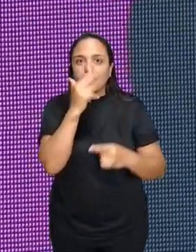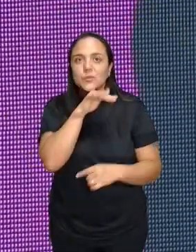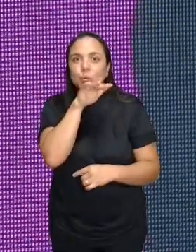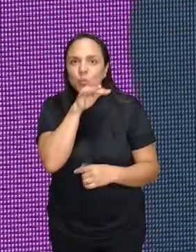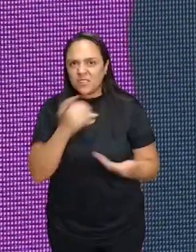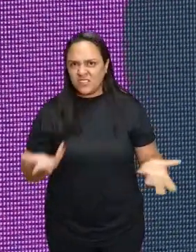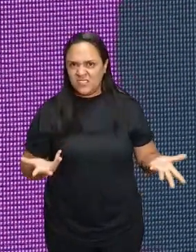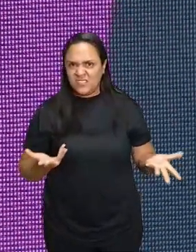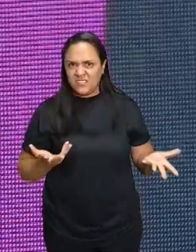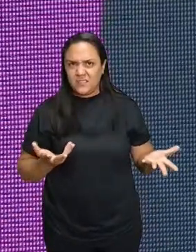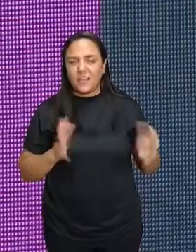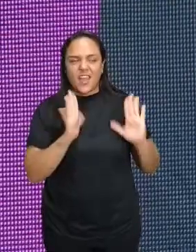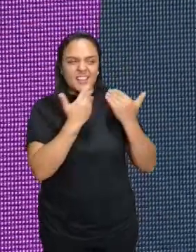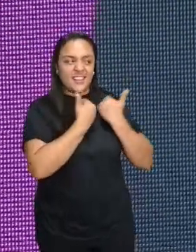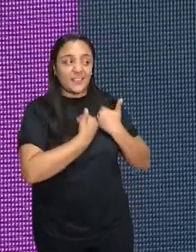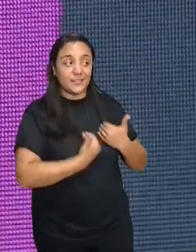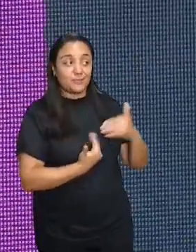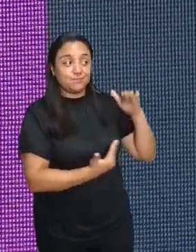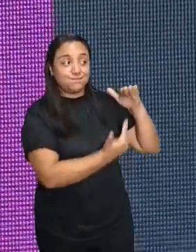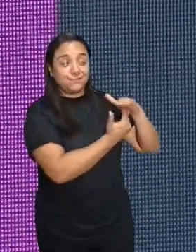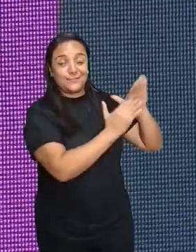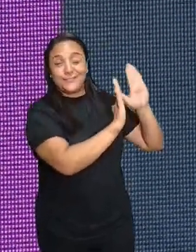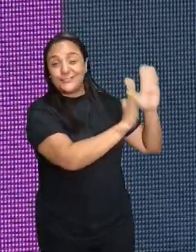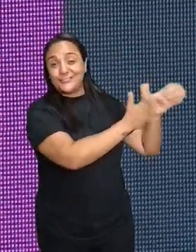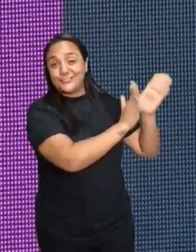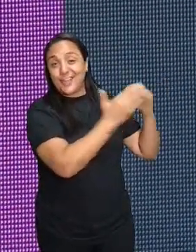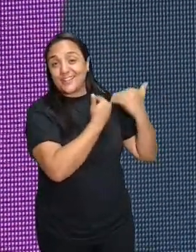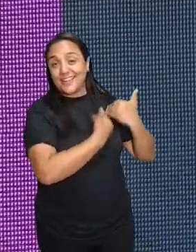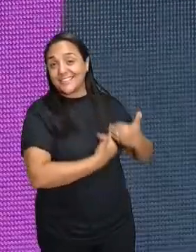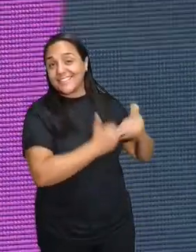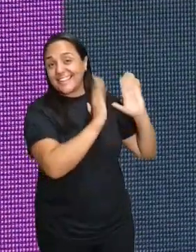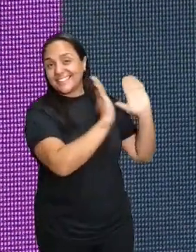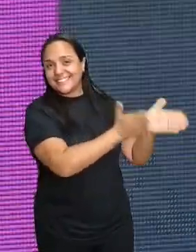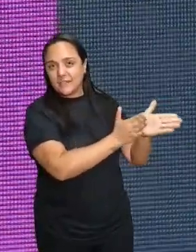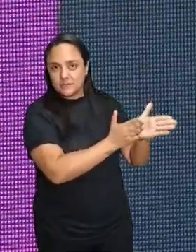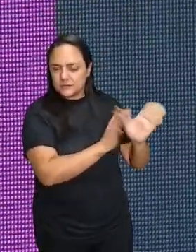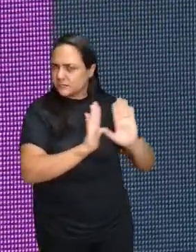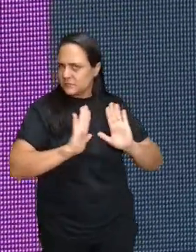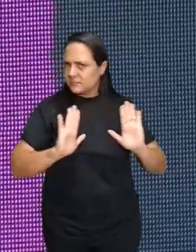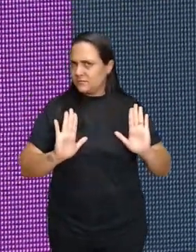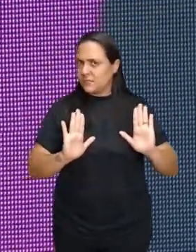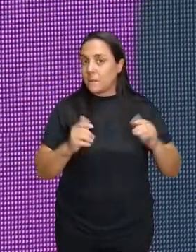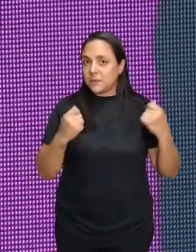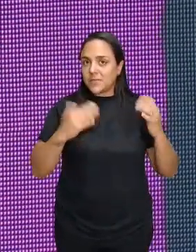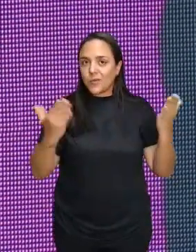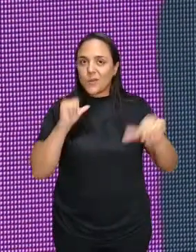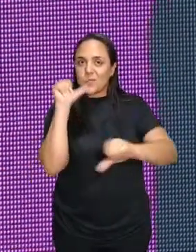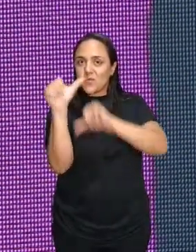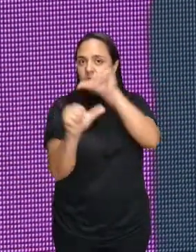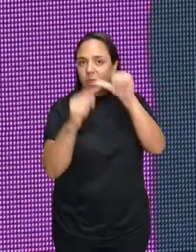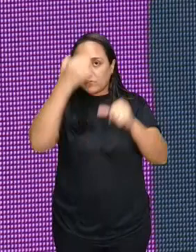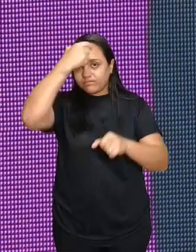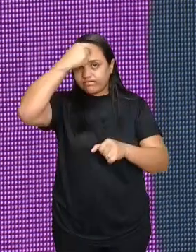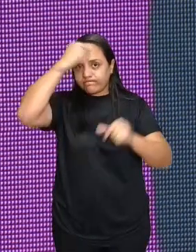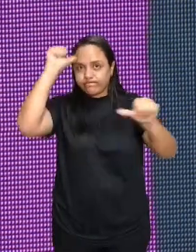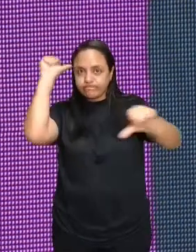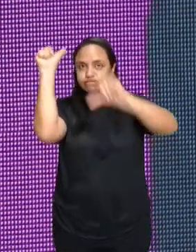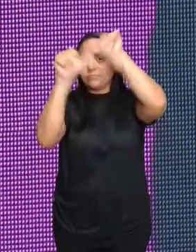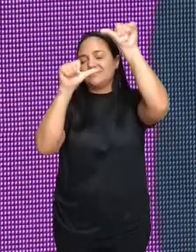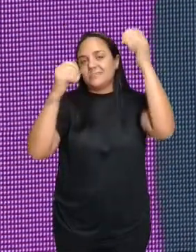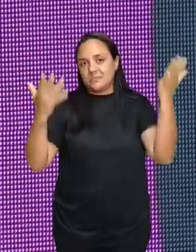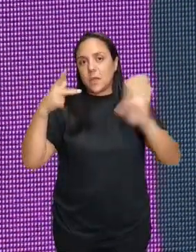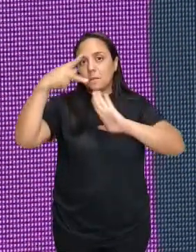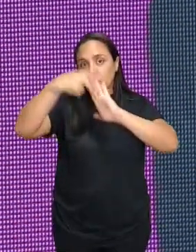pessoa cansada, uma pessoa que já viveu a vida. E é um pouco dessa provocação que a gente faz diariamente no nosso projeto. Na